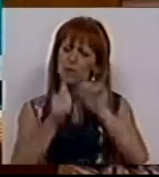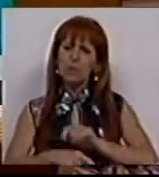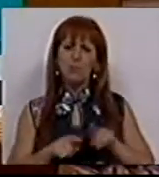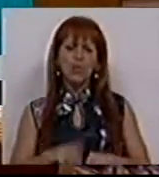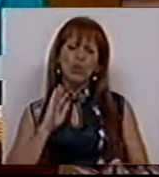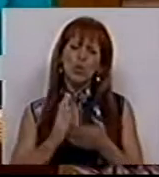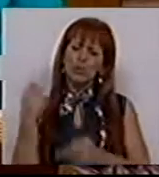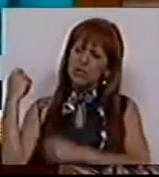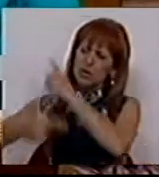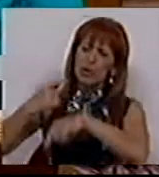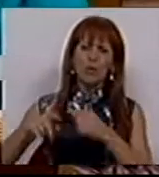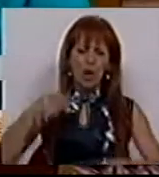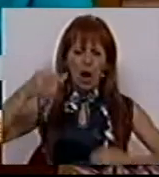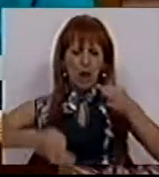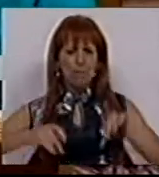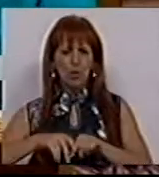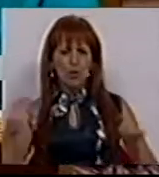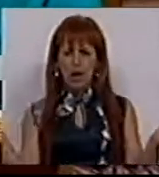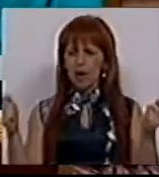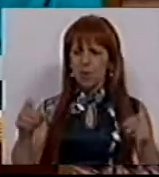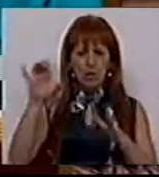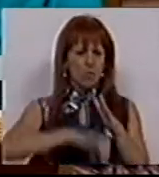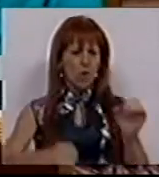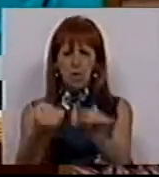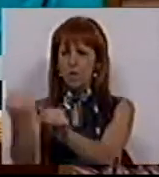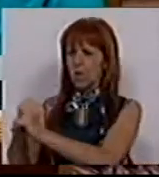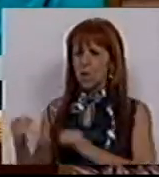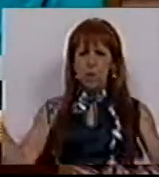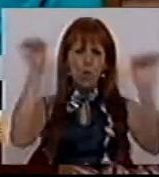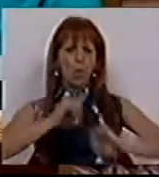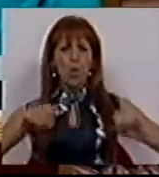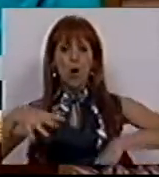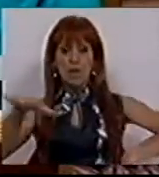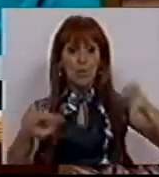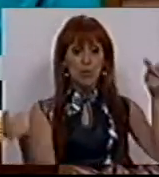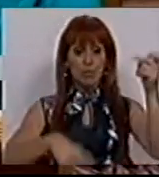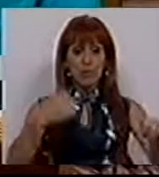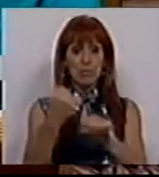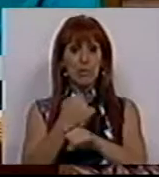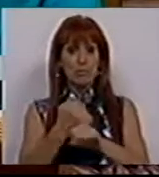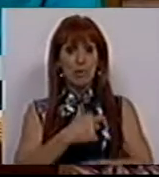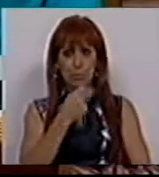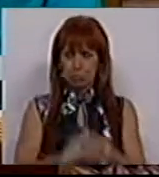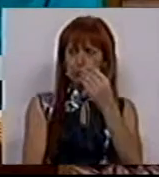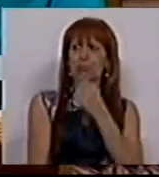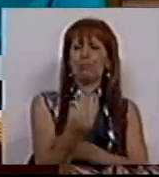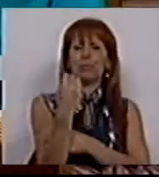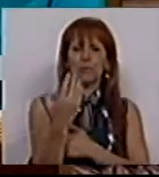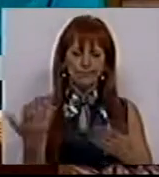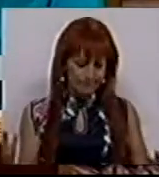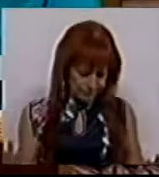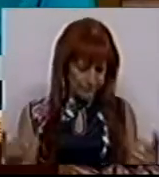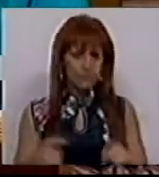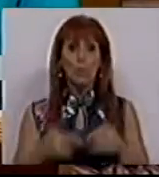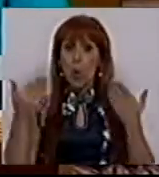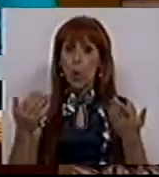nos últimos anos numa máquina de promoção de precariedade e das situações laborais mais aberrantes.